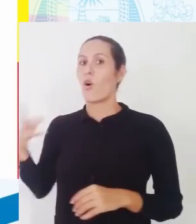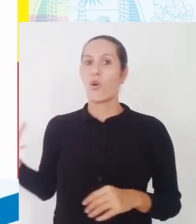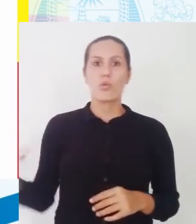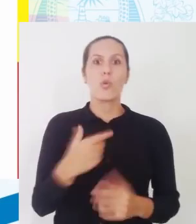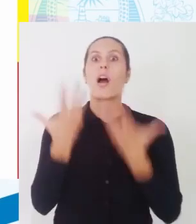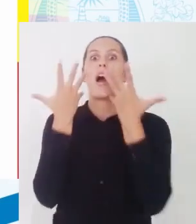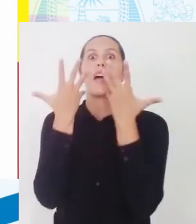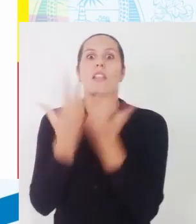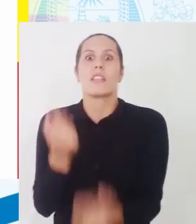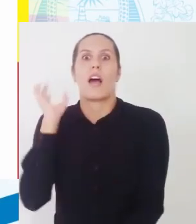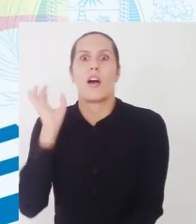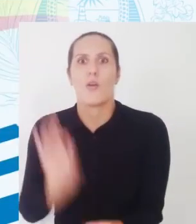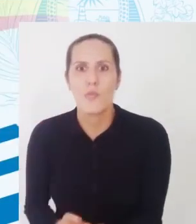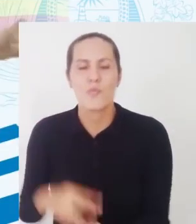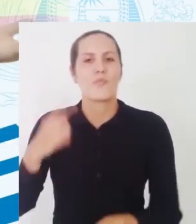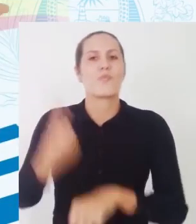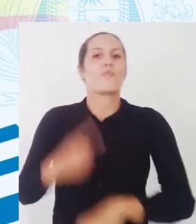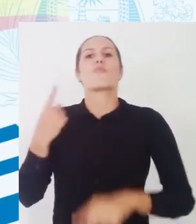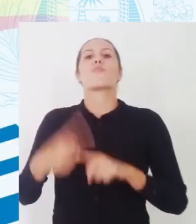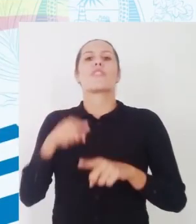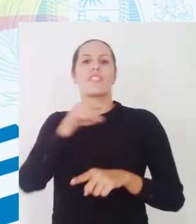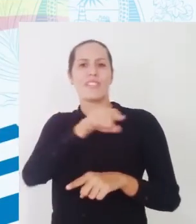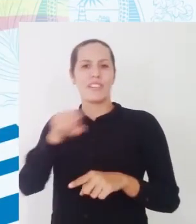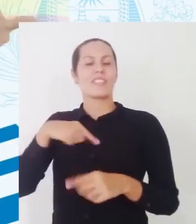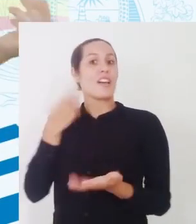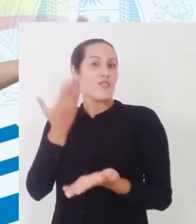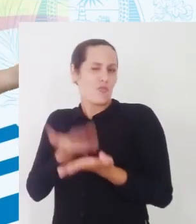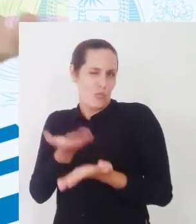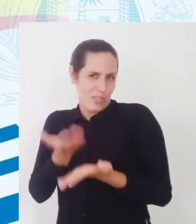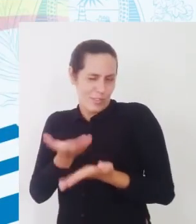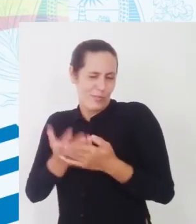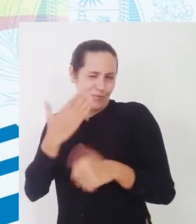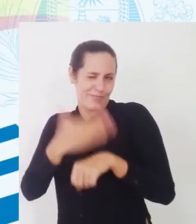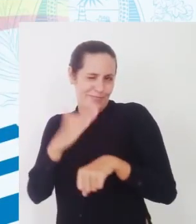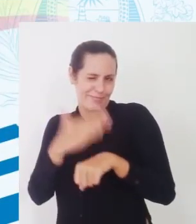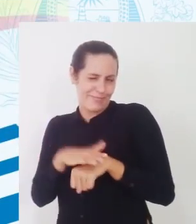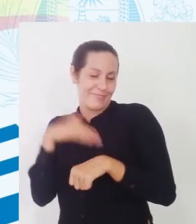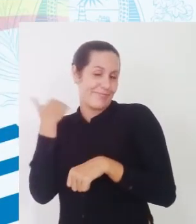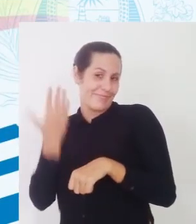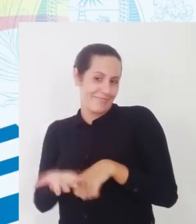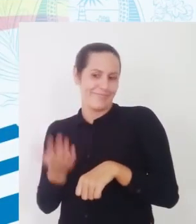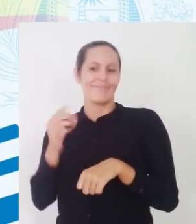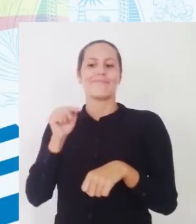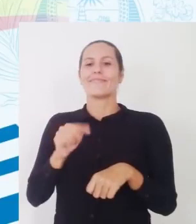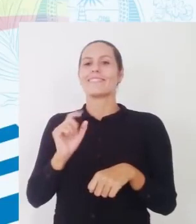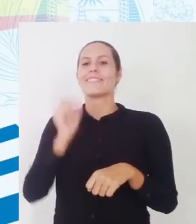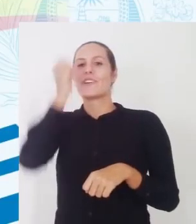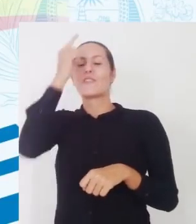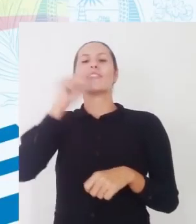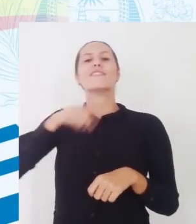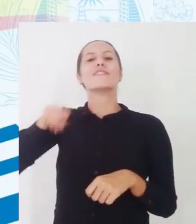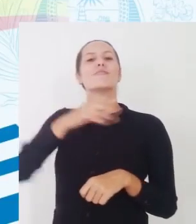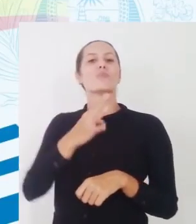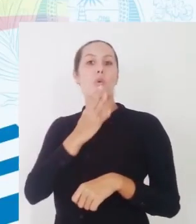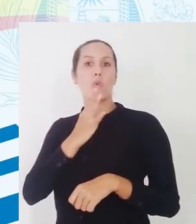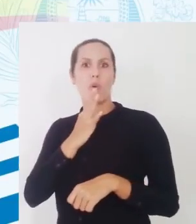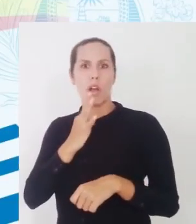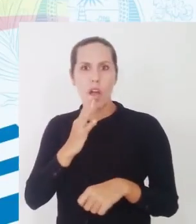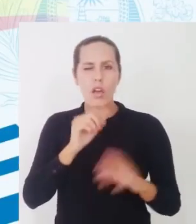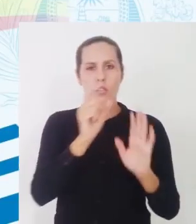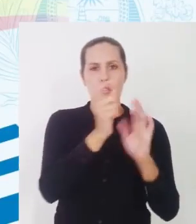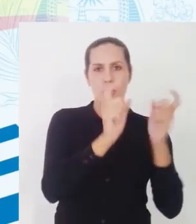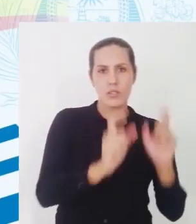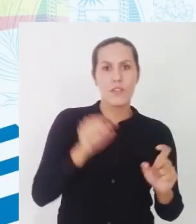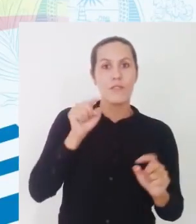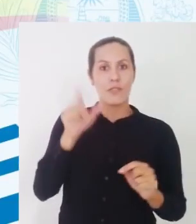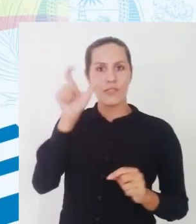todo mundo vai topar na hora, porque afinal de contas, você está estudando. Então, o ideal é que você, que conhece a estrutura